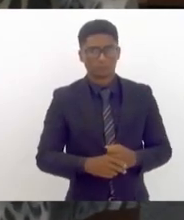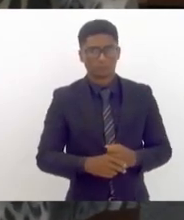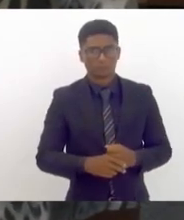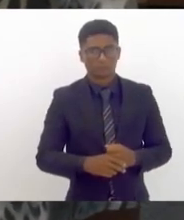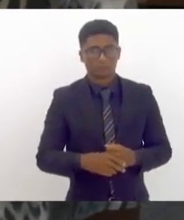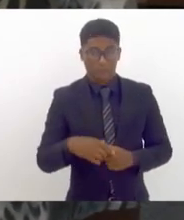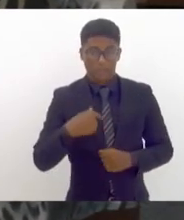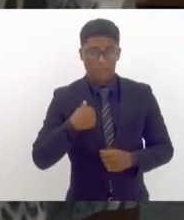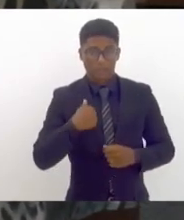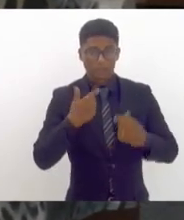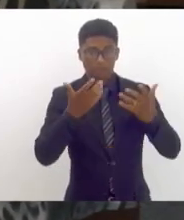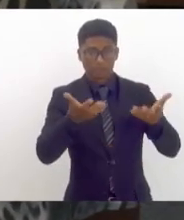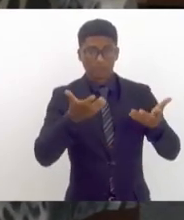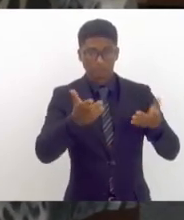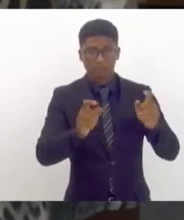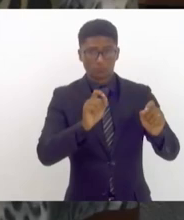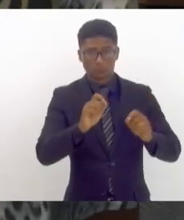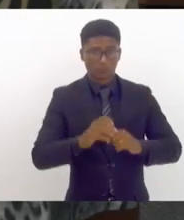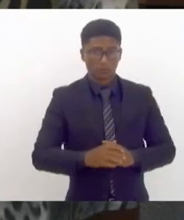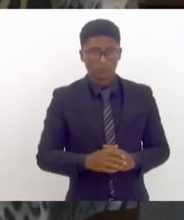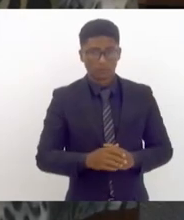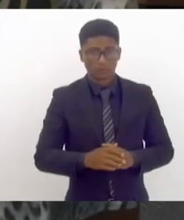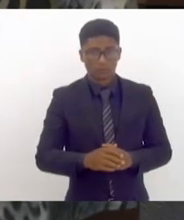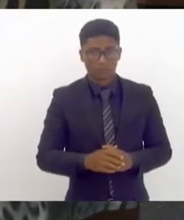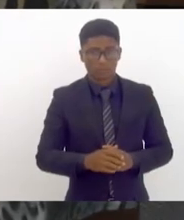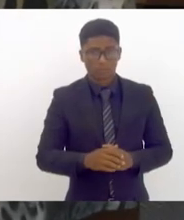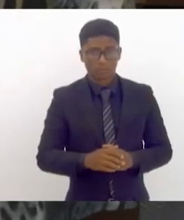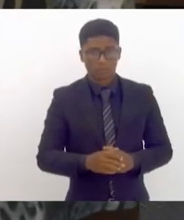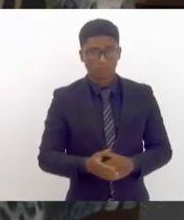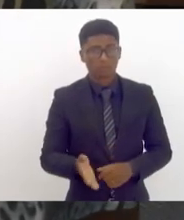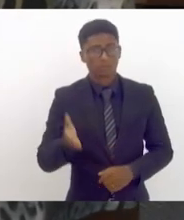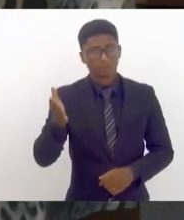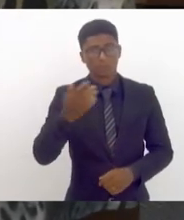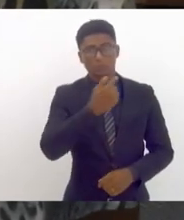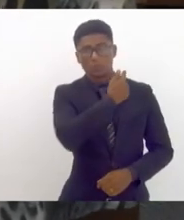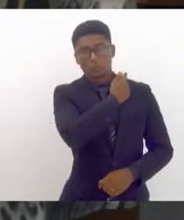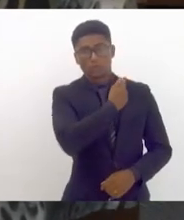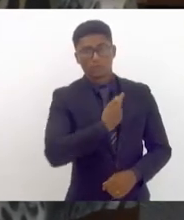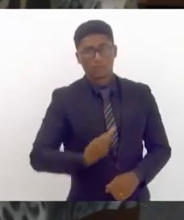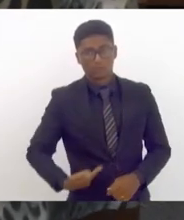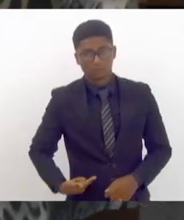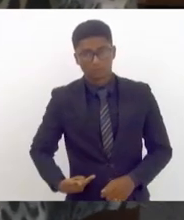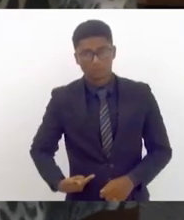quisera eu que o governador implantasse